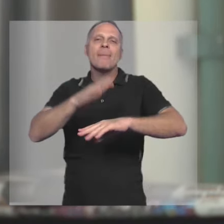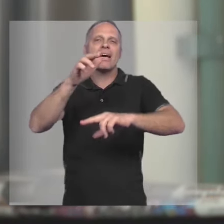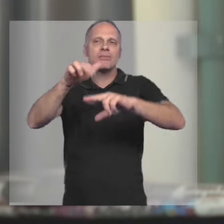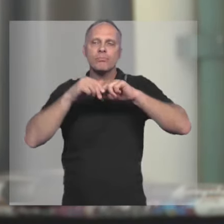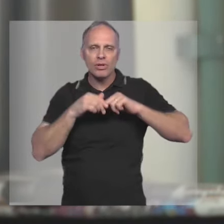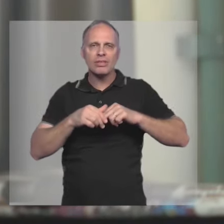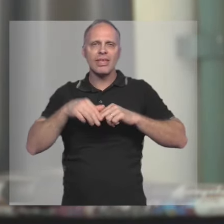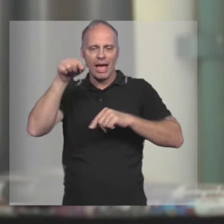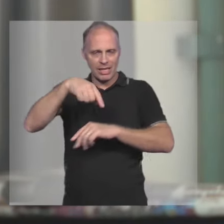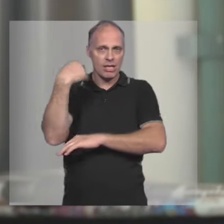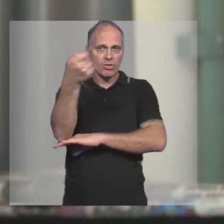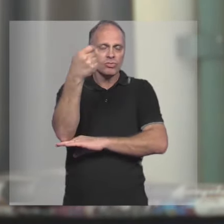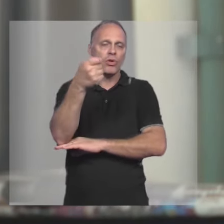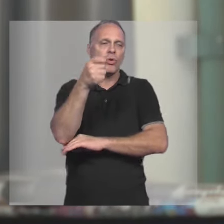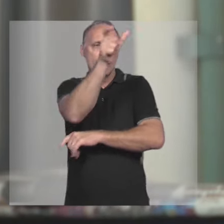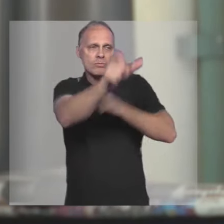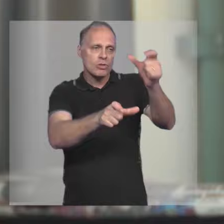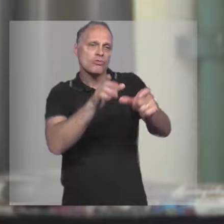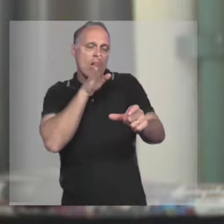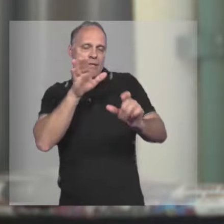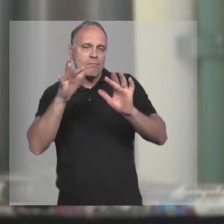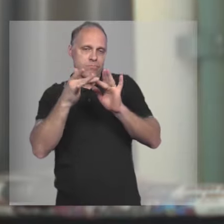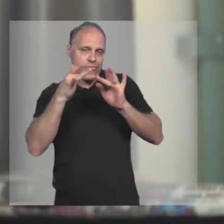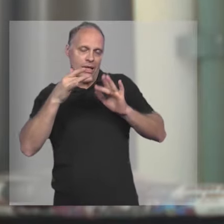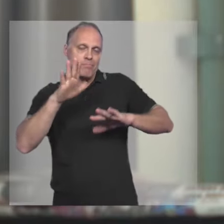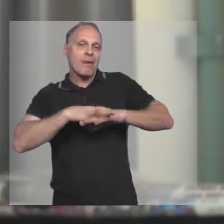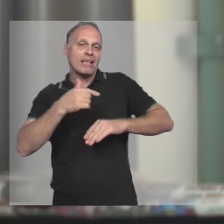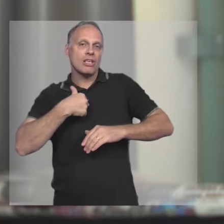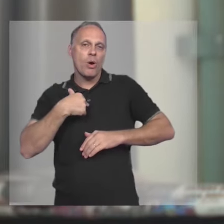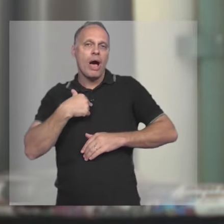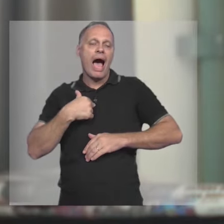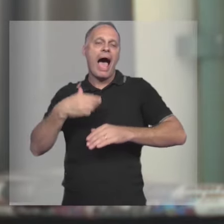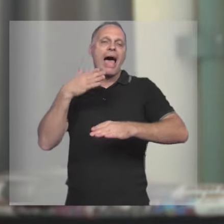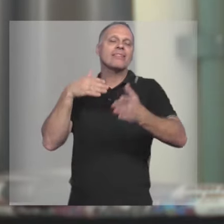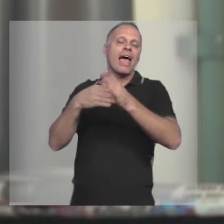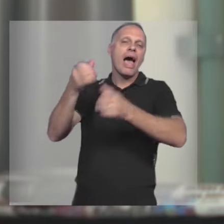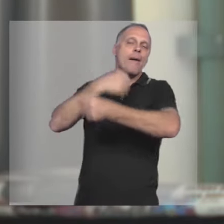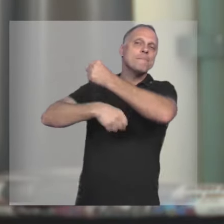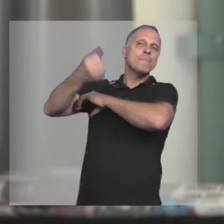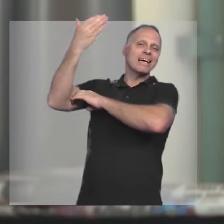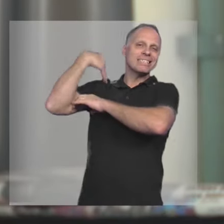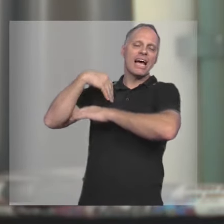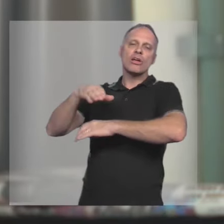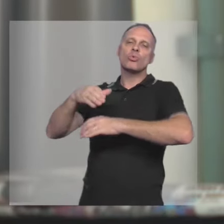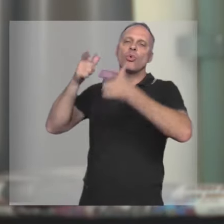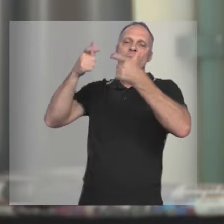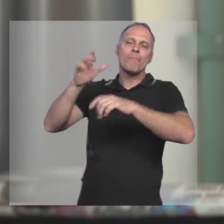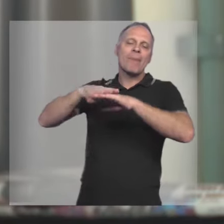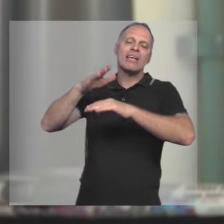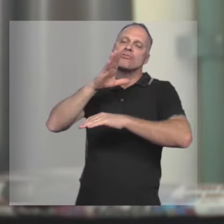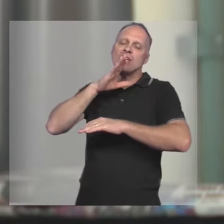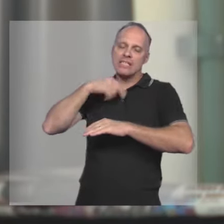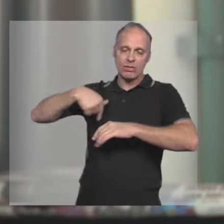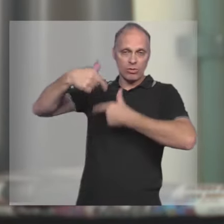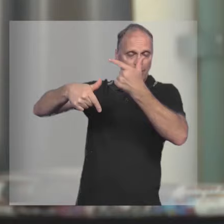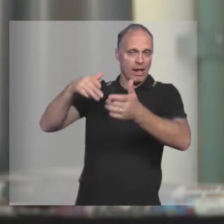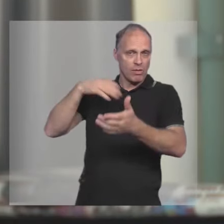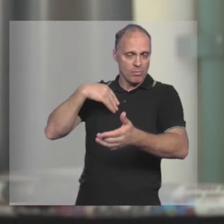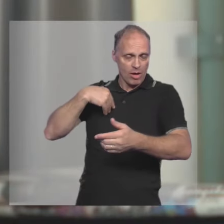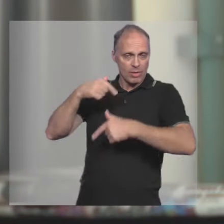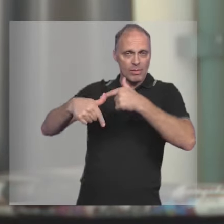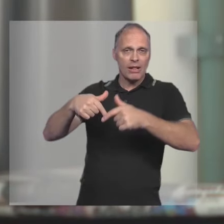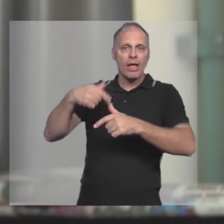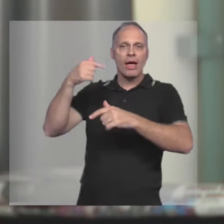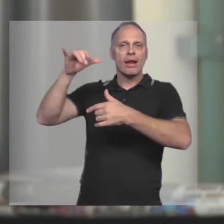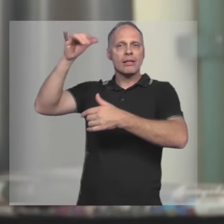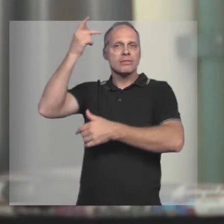Grande do Sul. O pessoal aqui tá me conhecendo mais. Até ano passado eu era bastante conhecido no centro do país. Ou seja, todo o meu trabalho eu tinha que ir para Porto